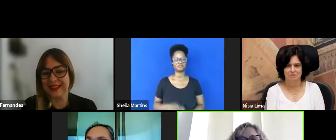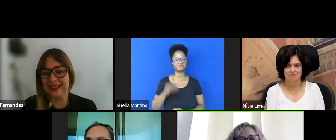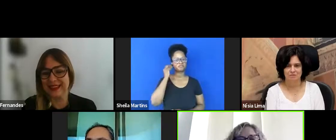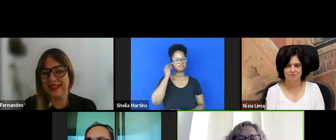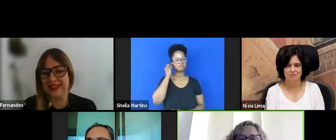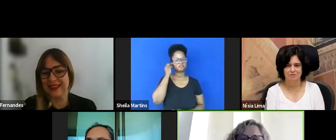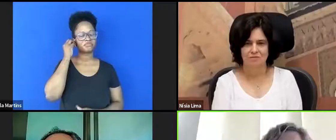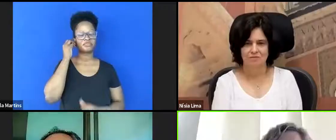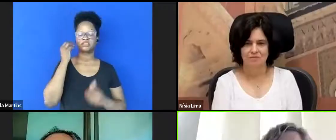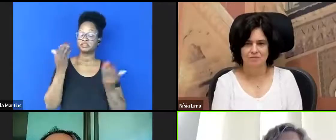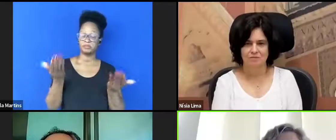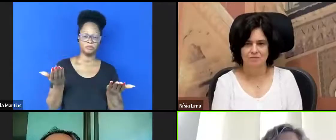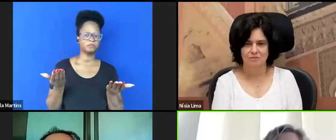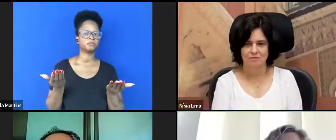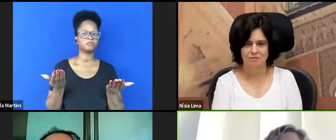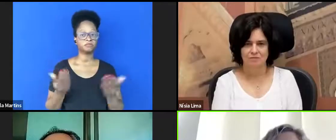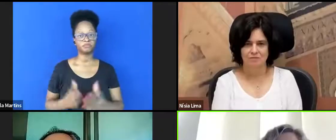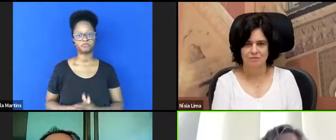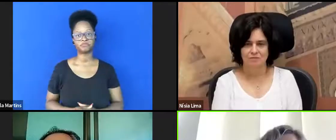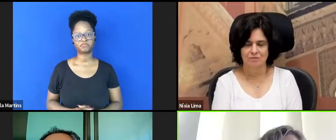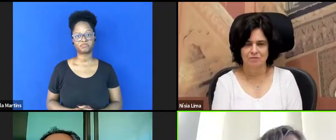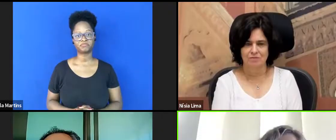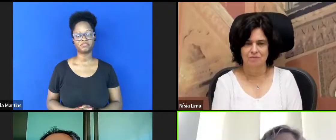Bom, gente.